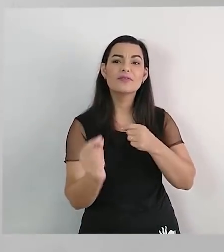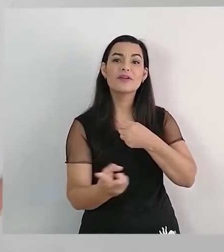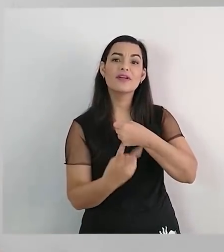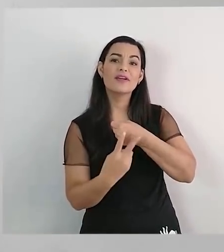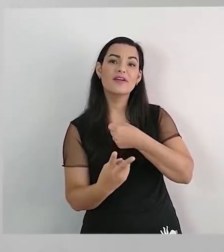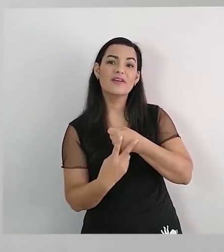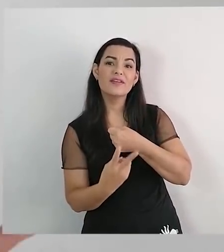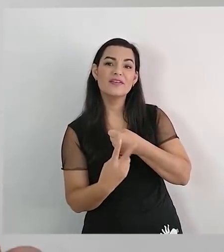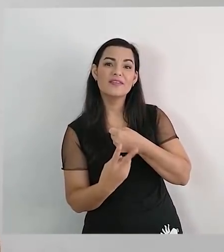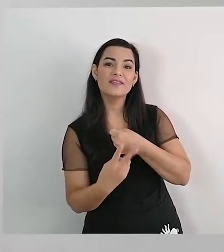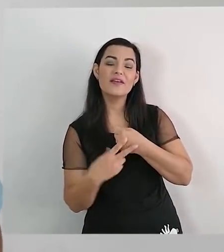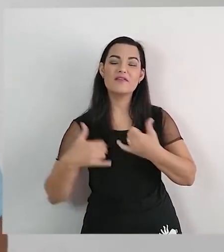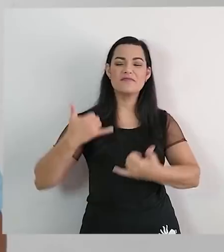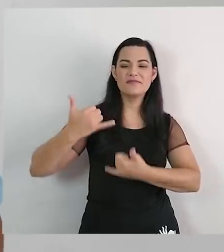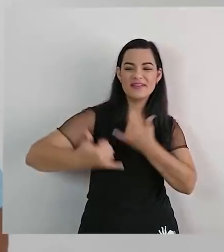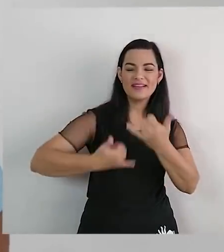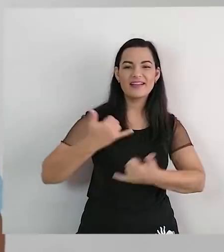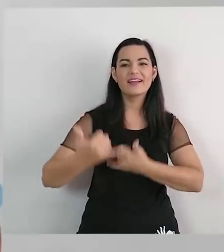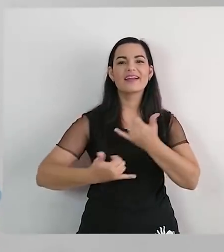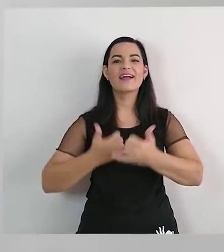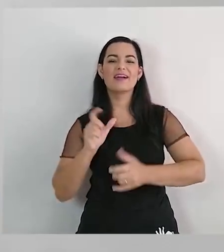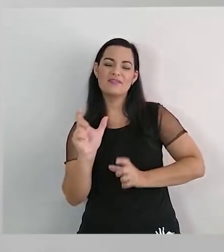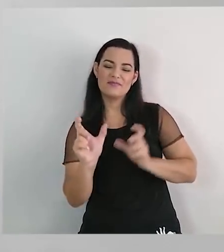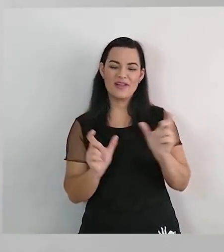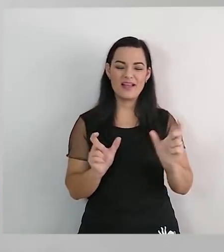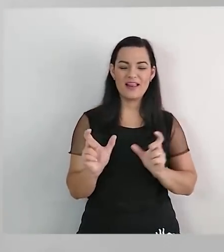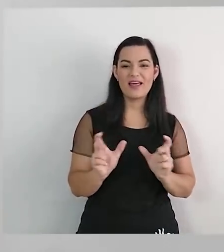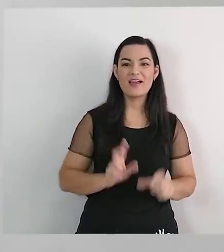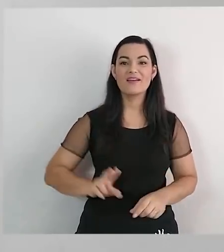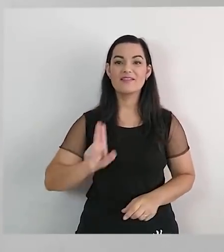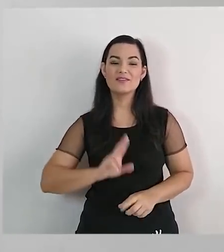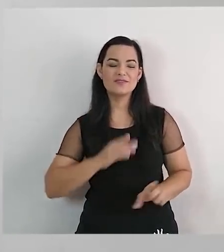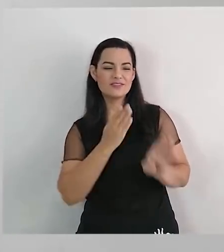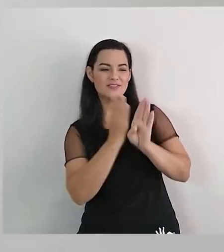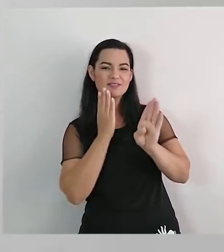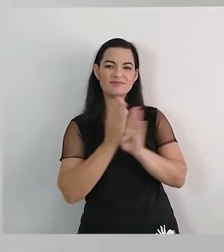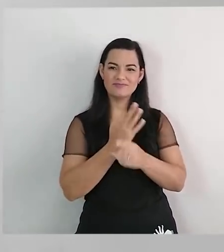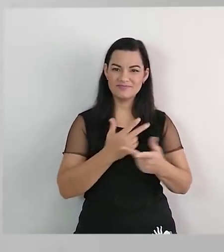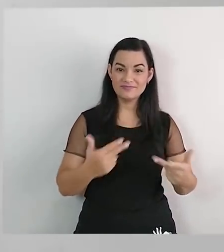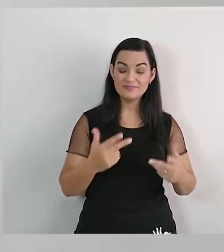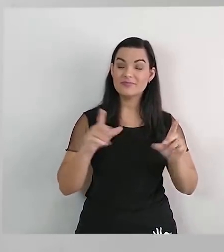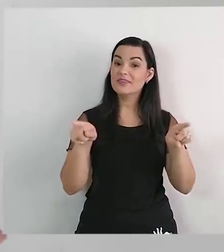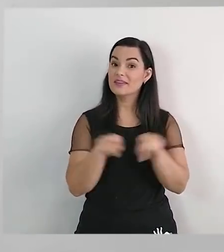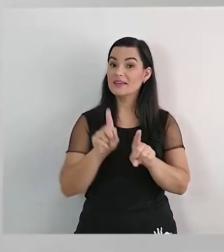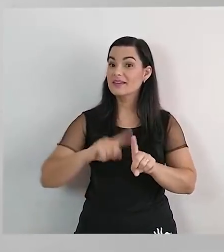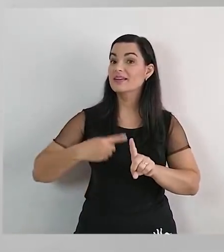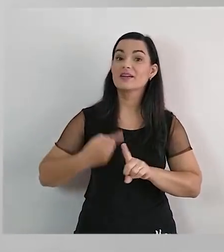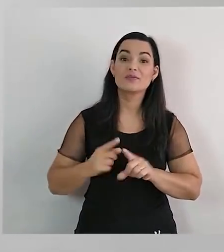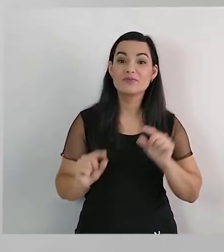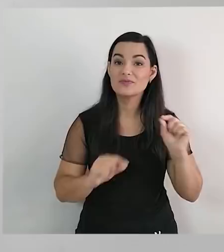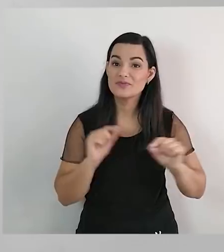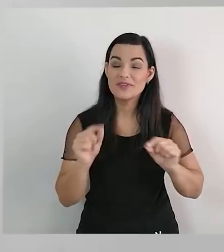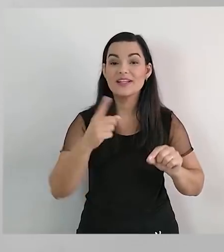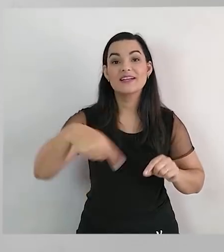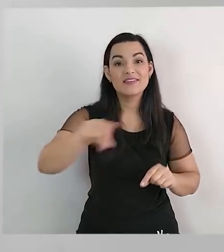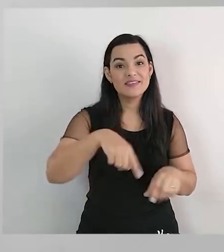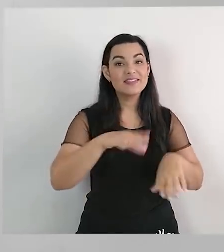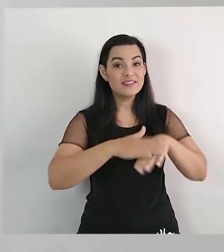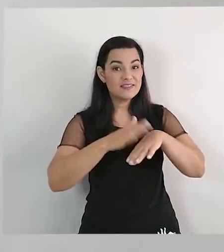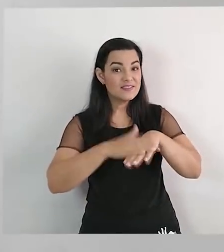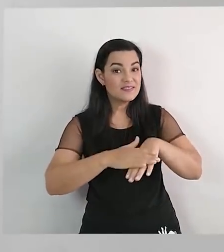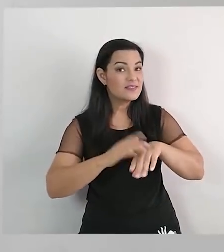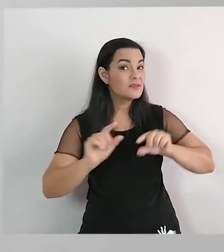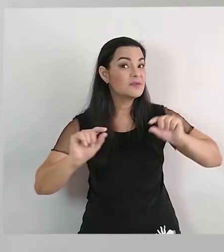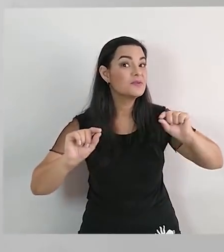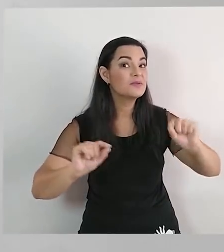Pudessem fazer essa brincadeira aí com as palavras. E além disso, que vocês também